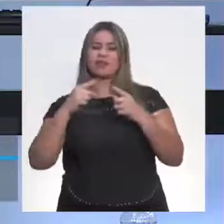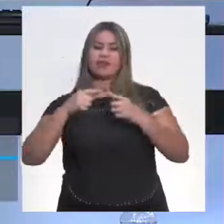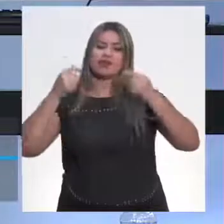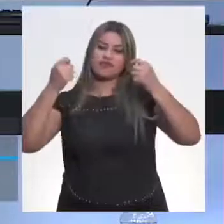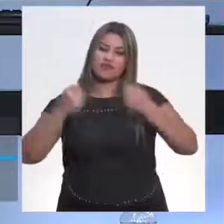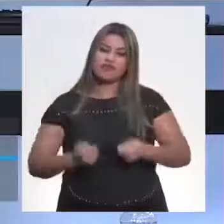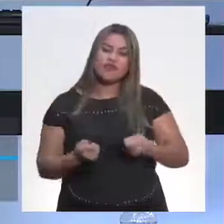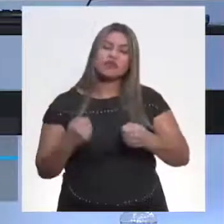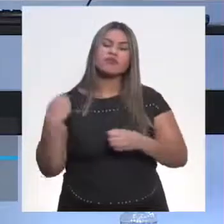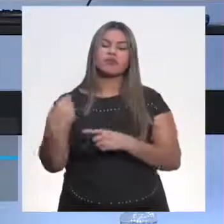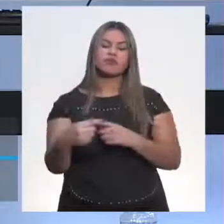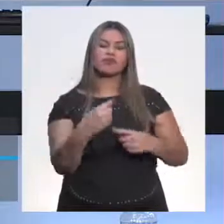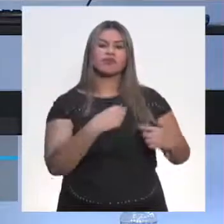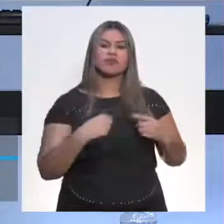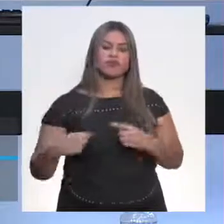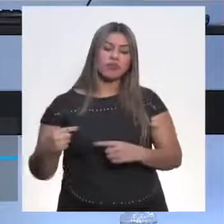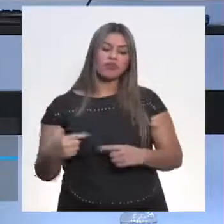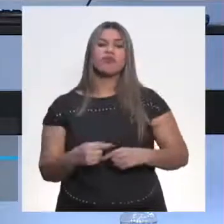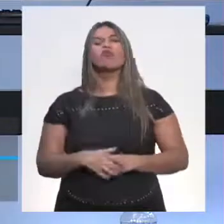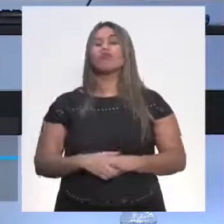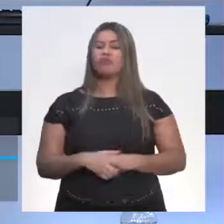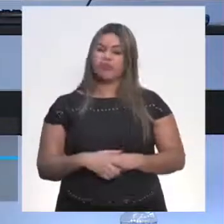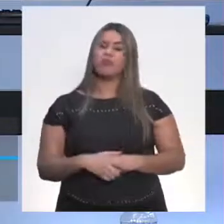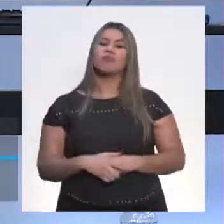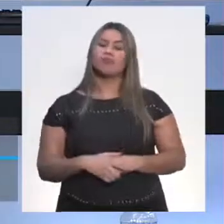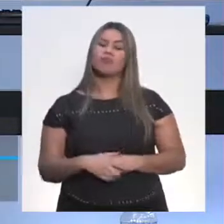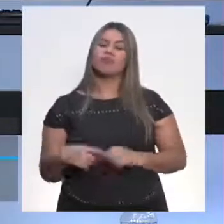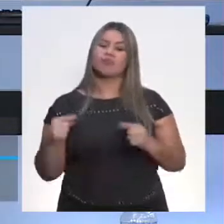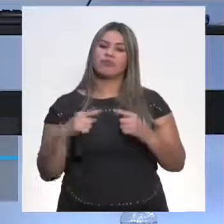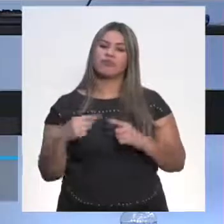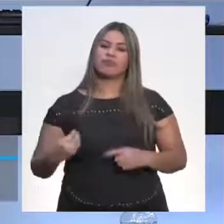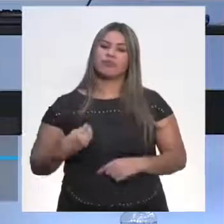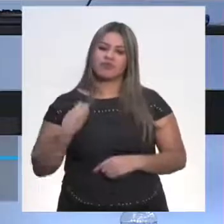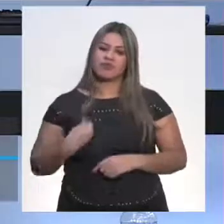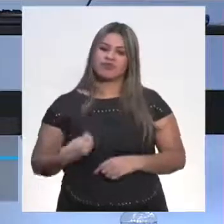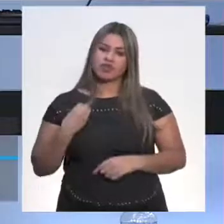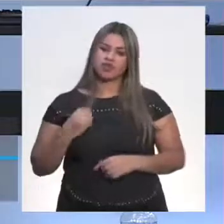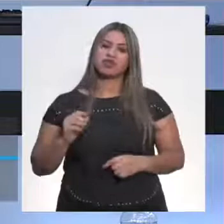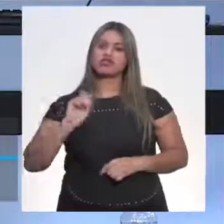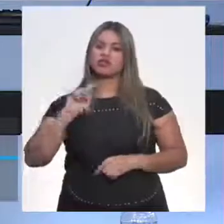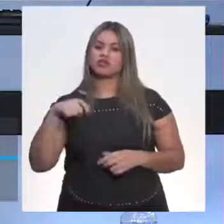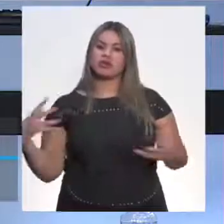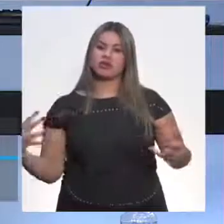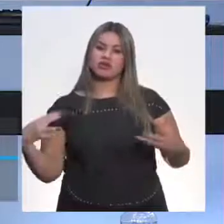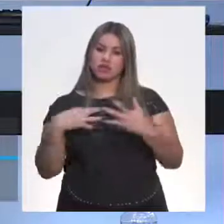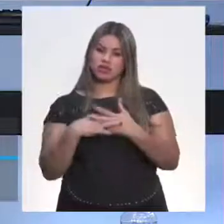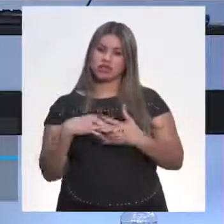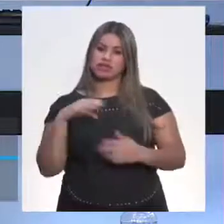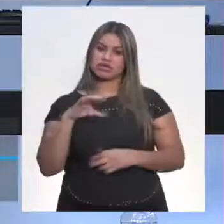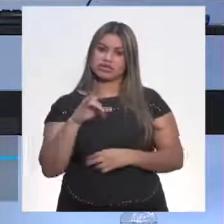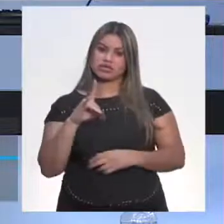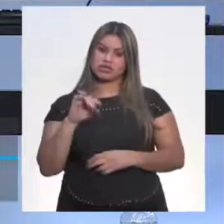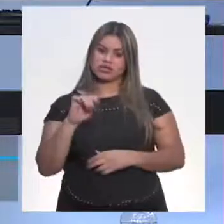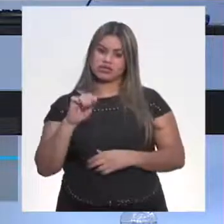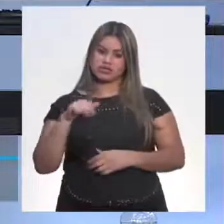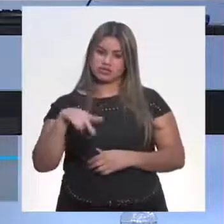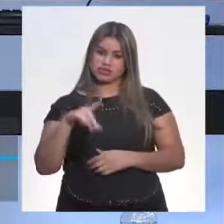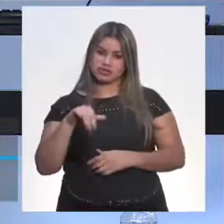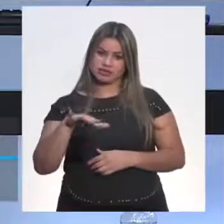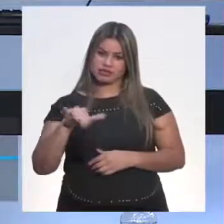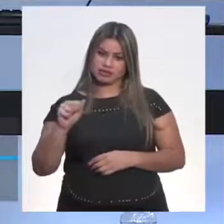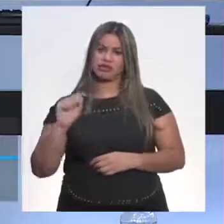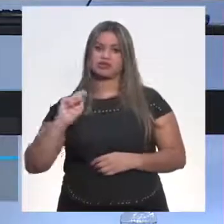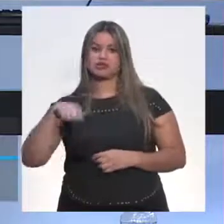nos posicionarmos politicamente faz parte e faz parte da Cidadania e esse é um dos espaços para